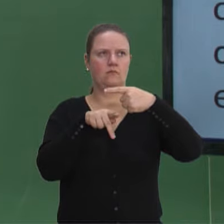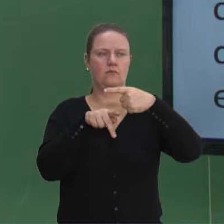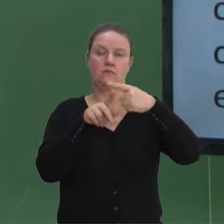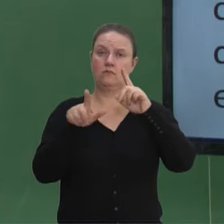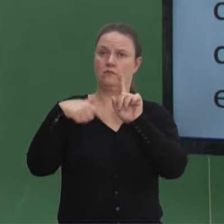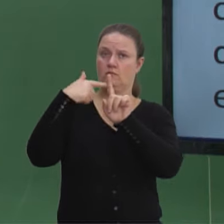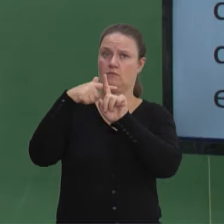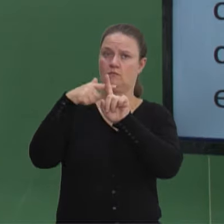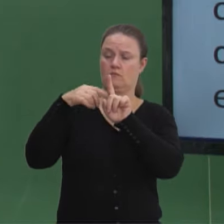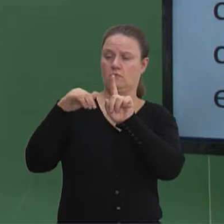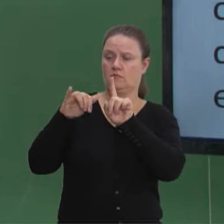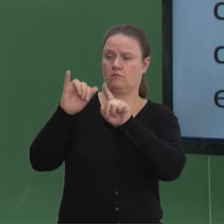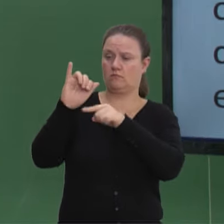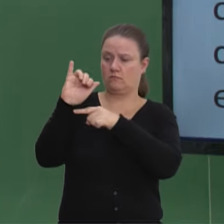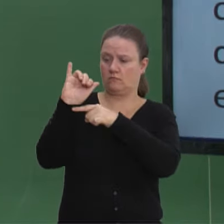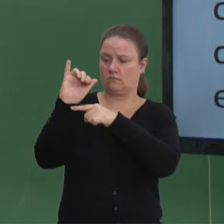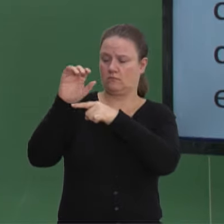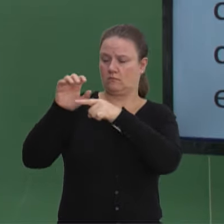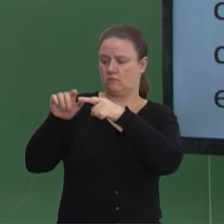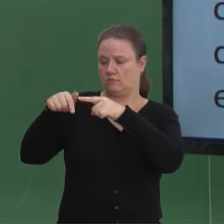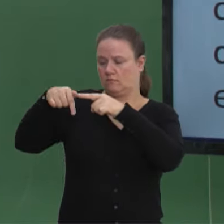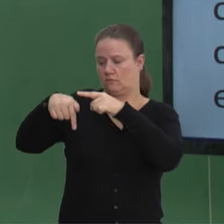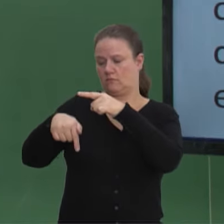mais y sobre q